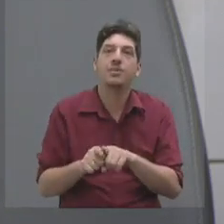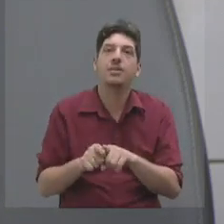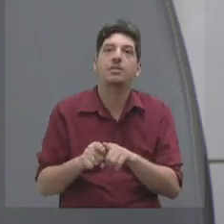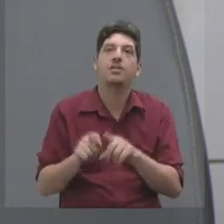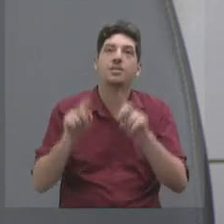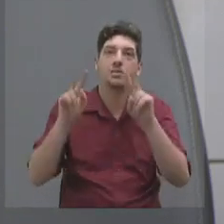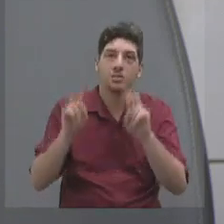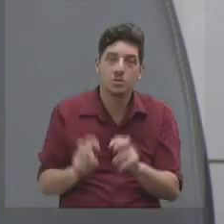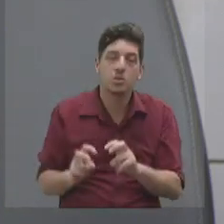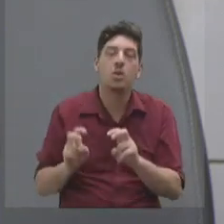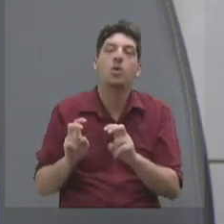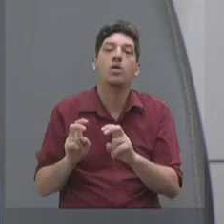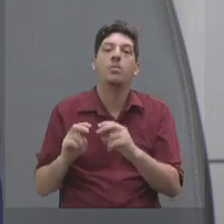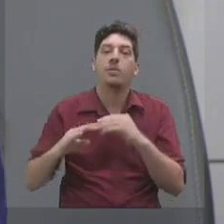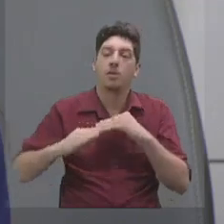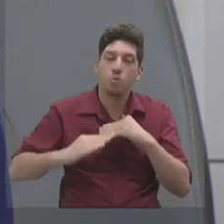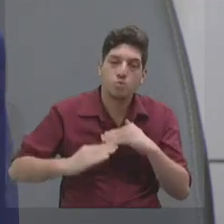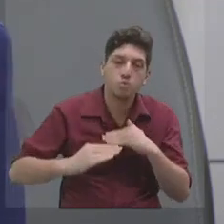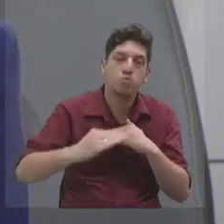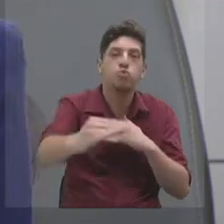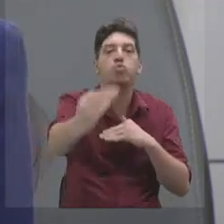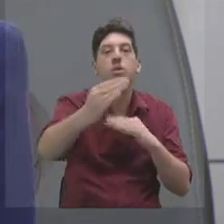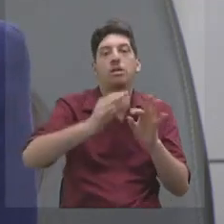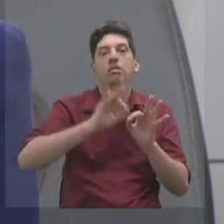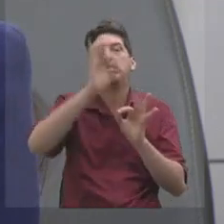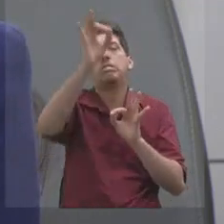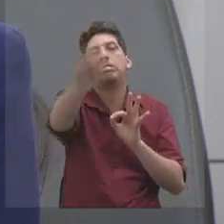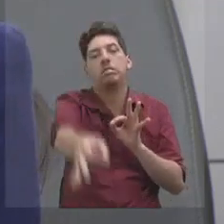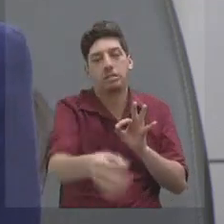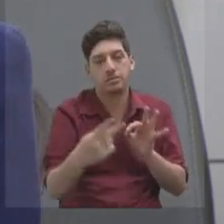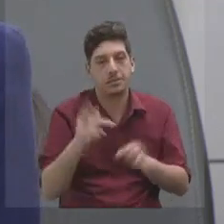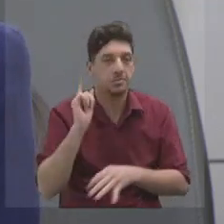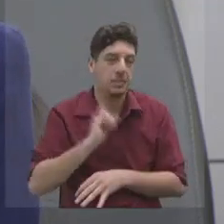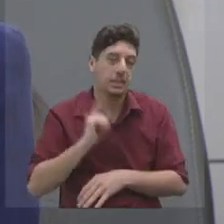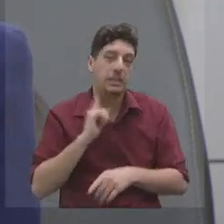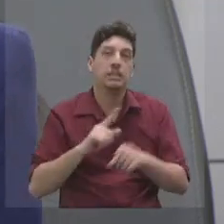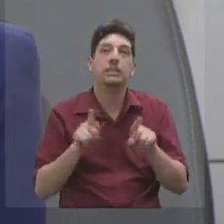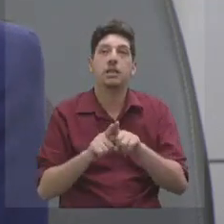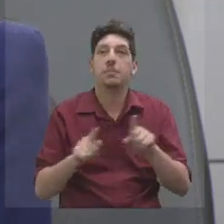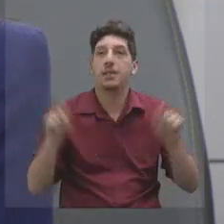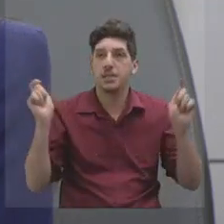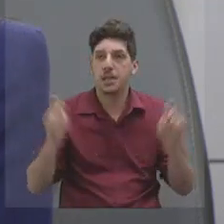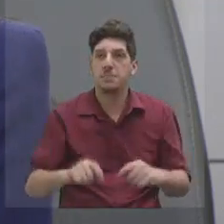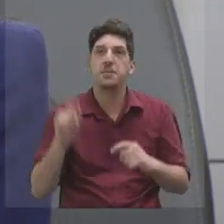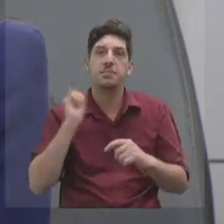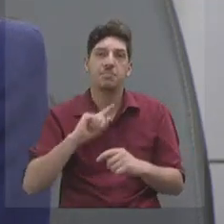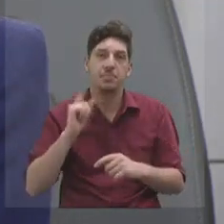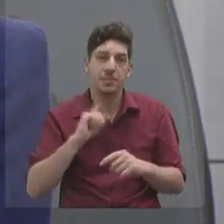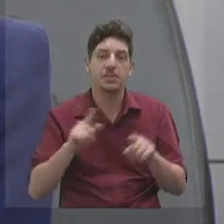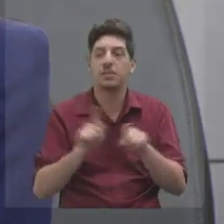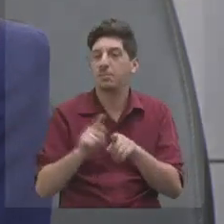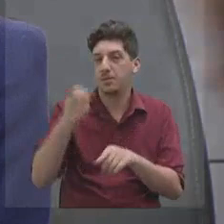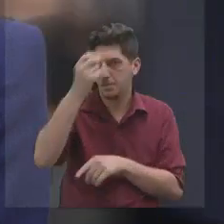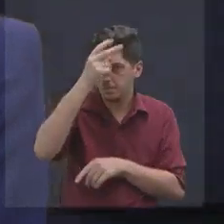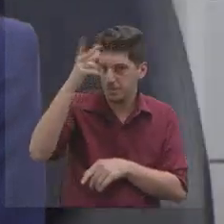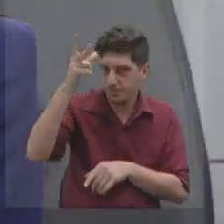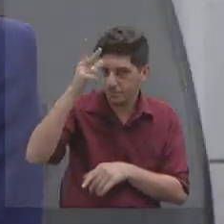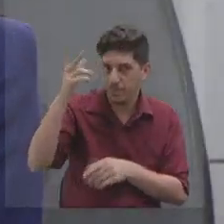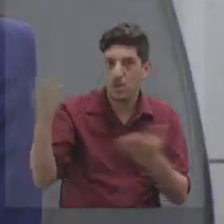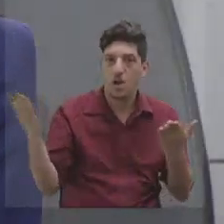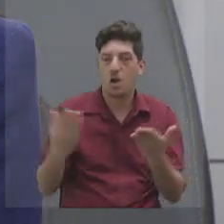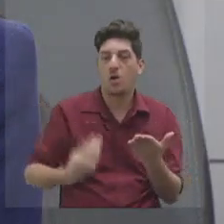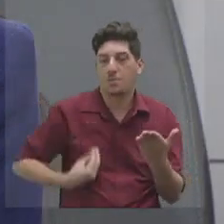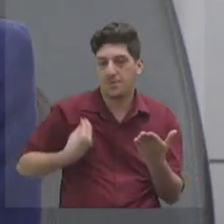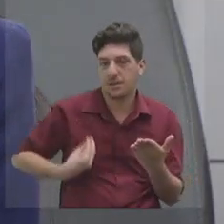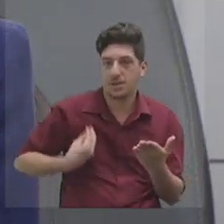dessa extensa malha rodoviária e não só na competência do Estado de Minas mas também dos nossos prefeitos aqui agora há pouco